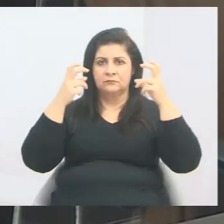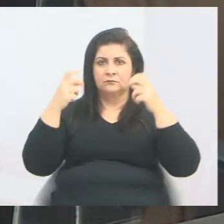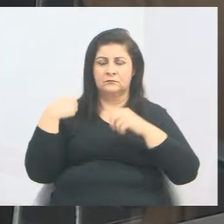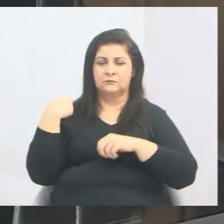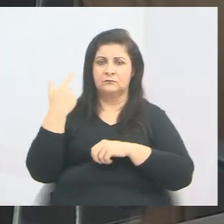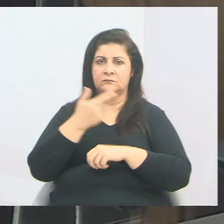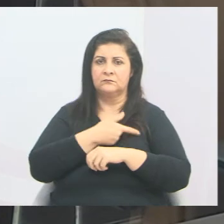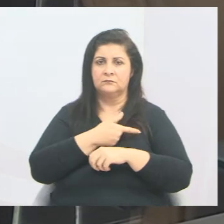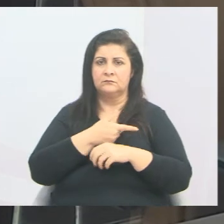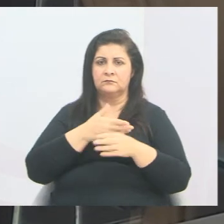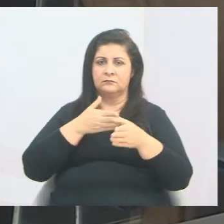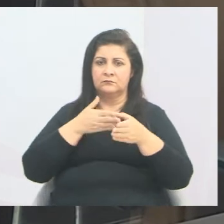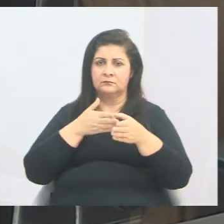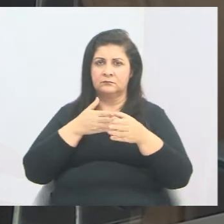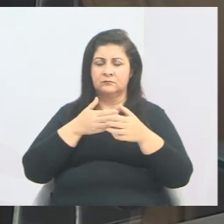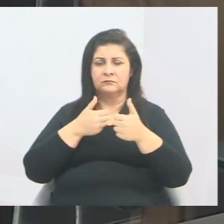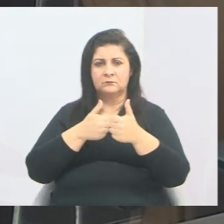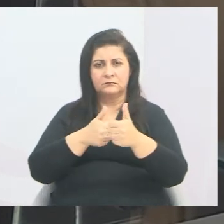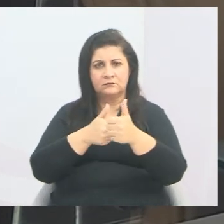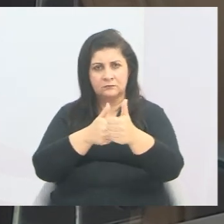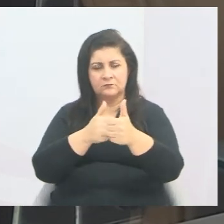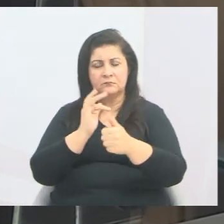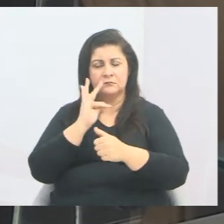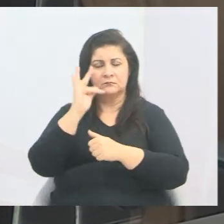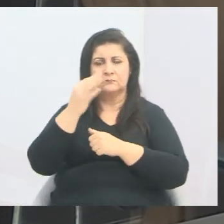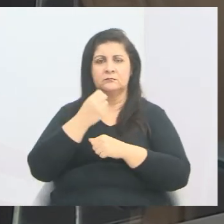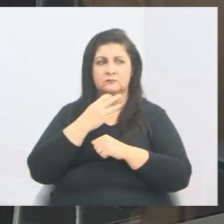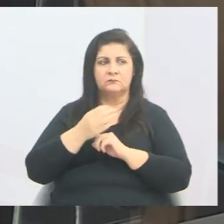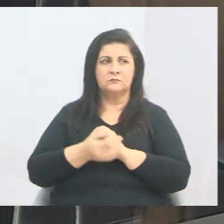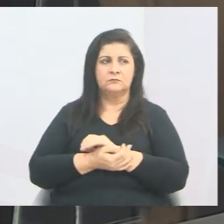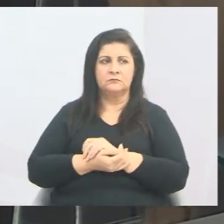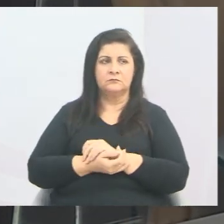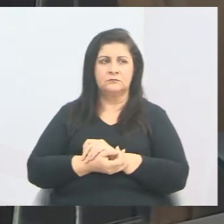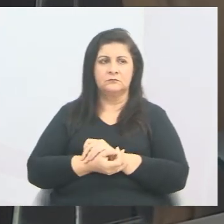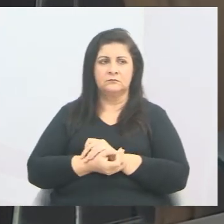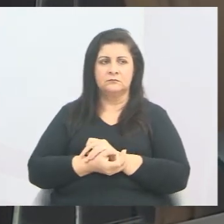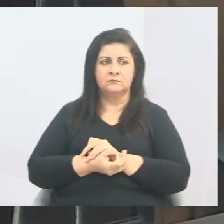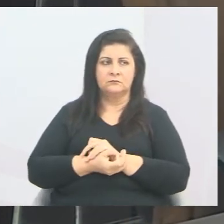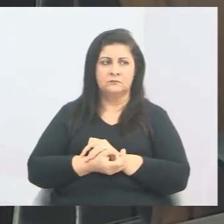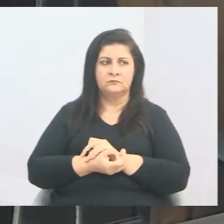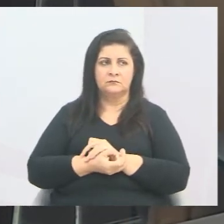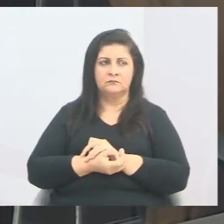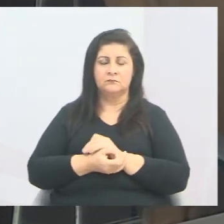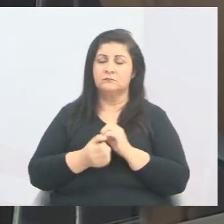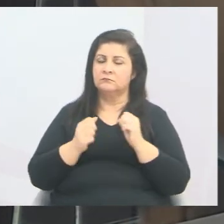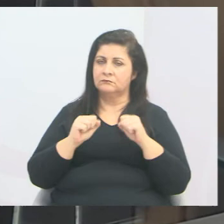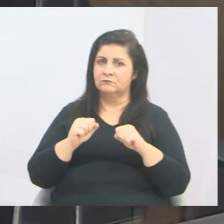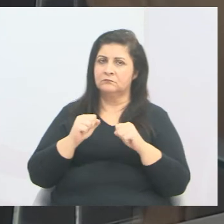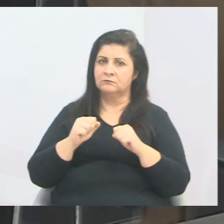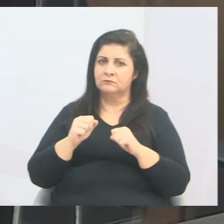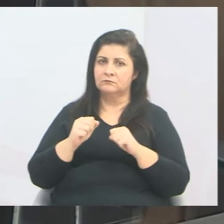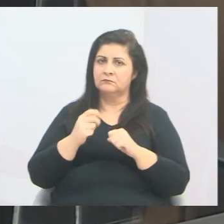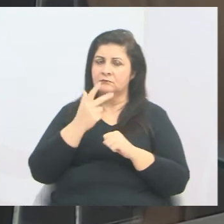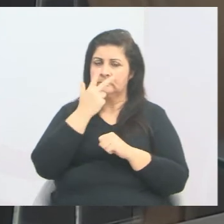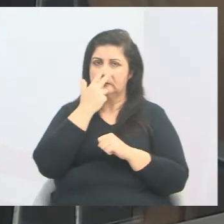aí caminhando para um futuro bom, né? A gente pode considerar que o atendimento está sendo...